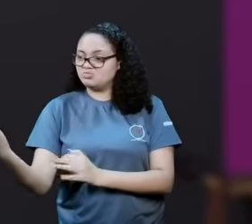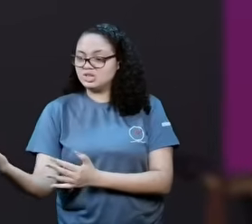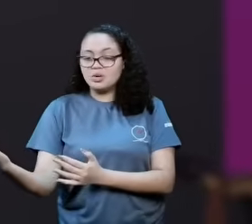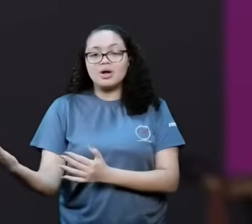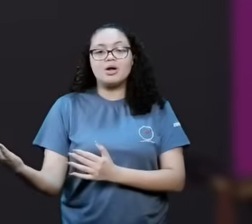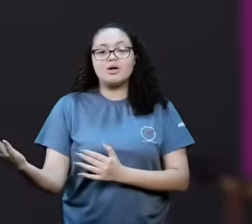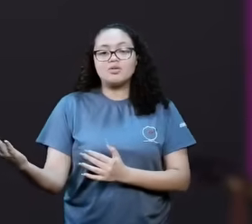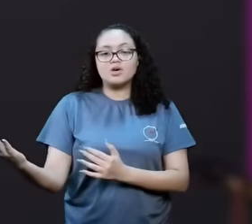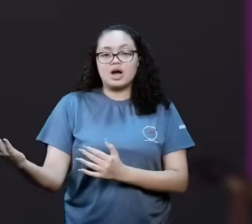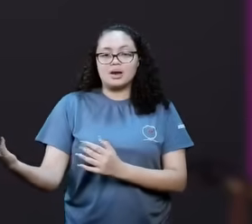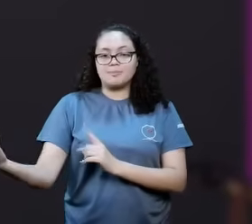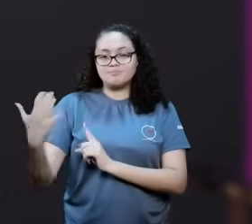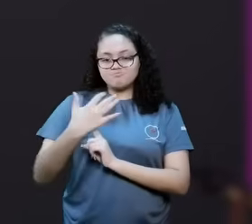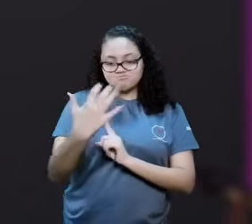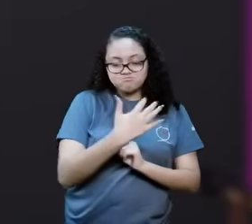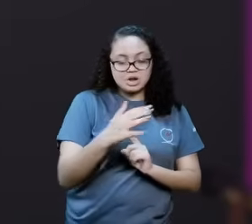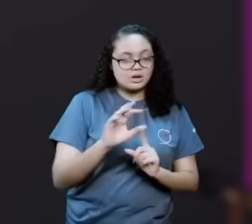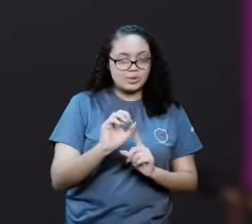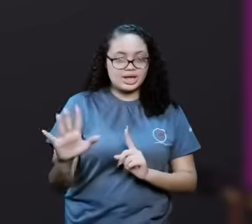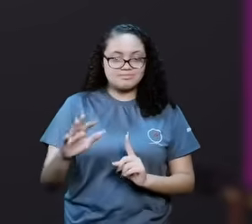nascer de Deus.